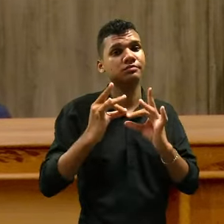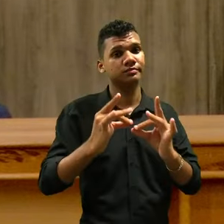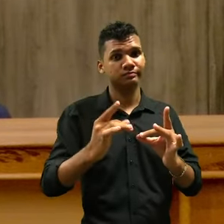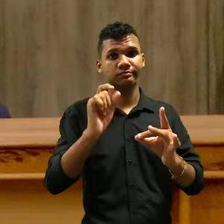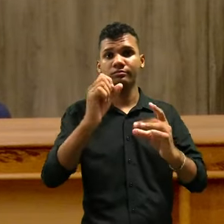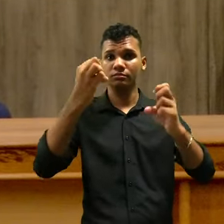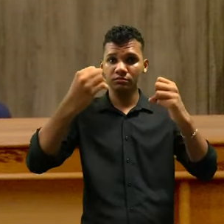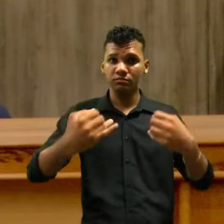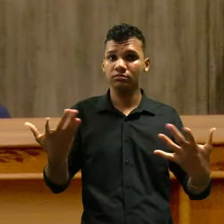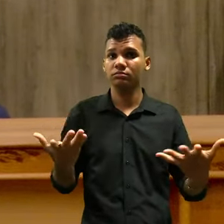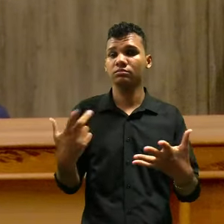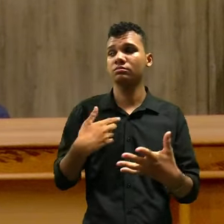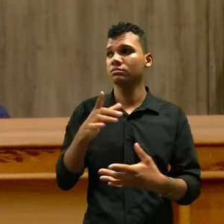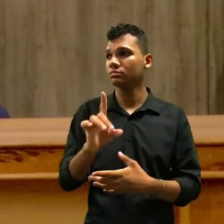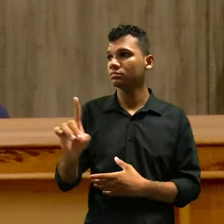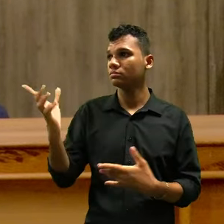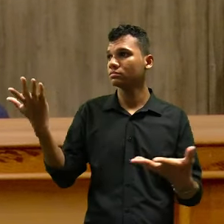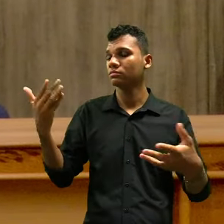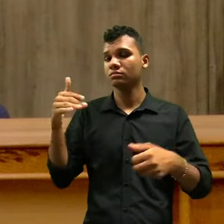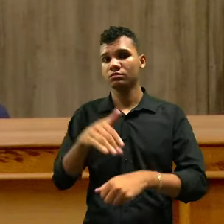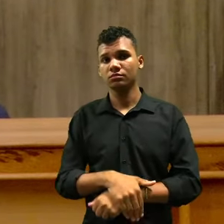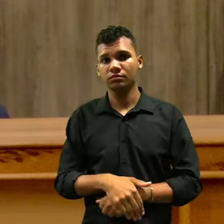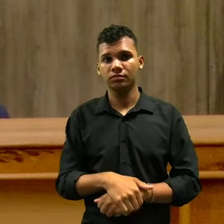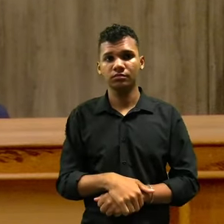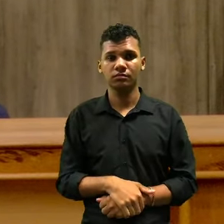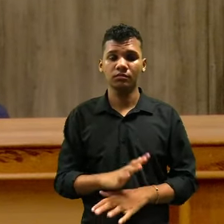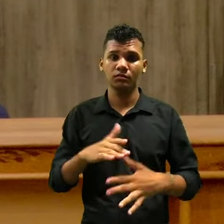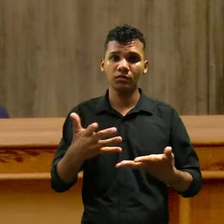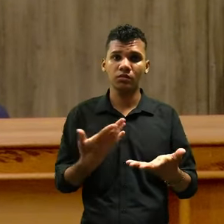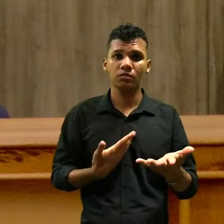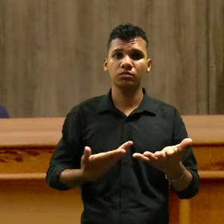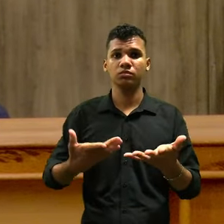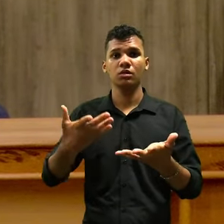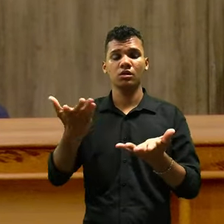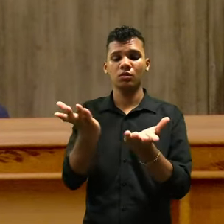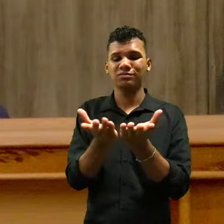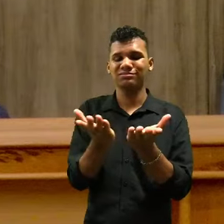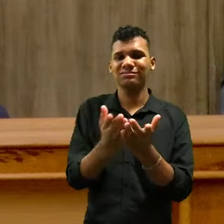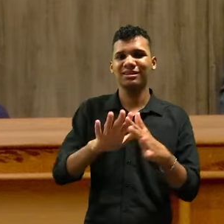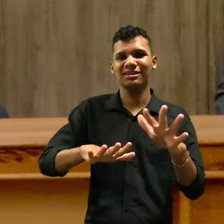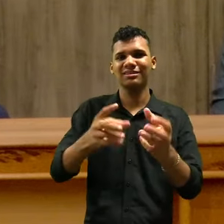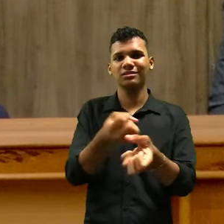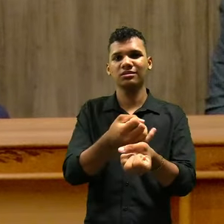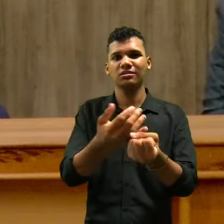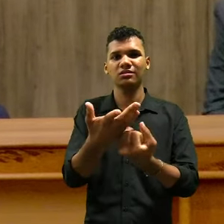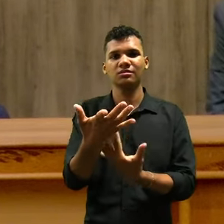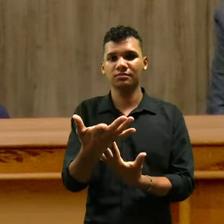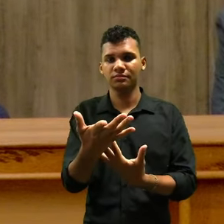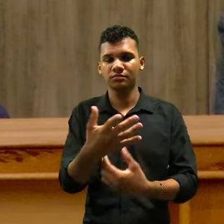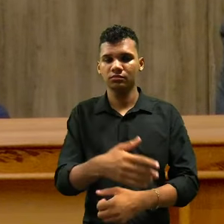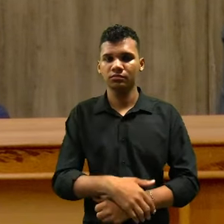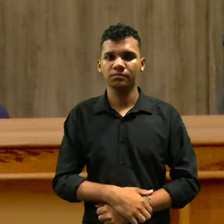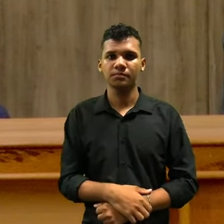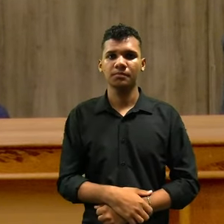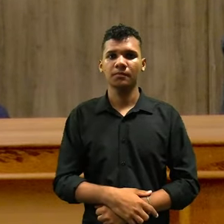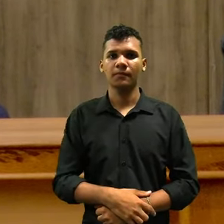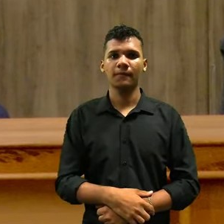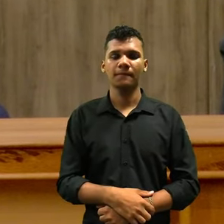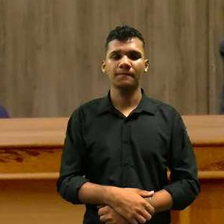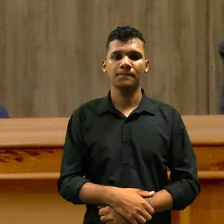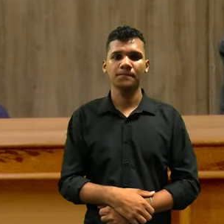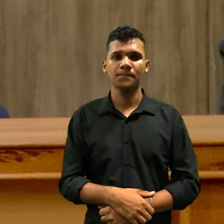esta noite o crente emocional queridos